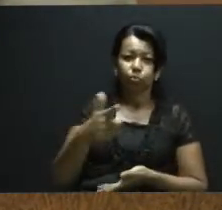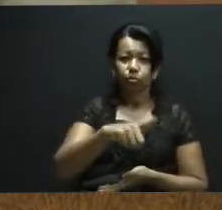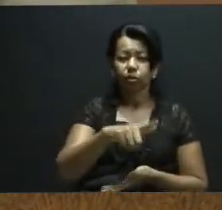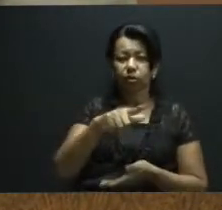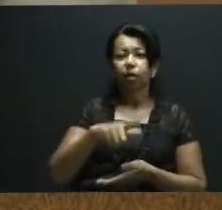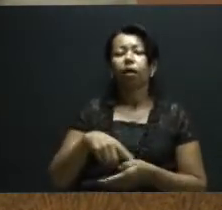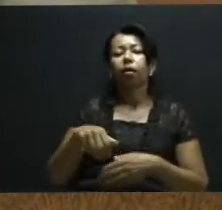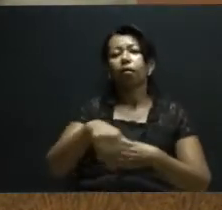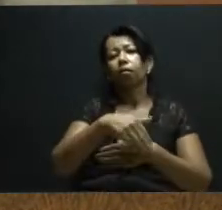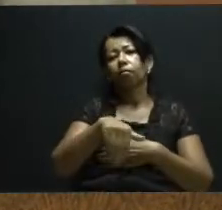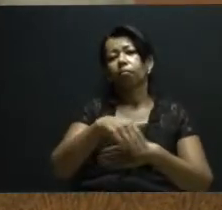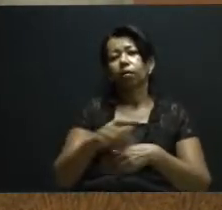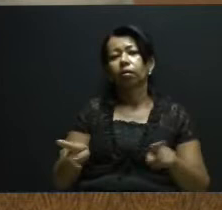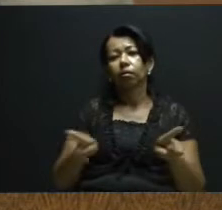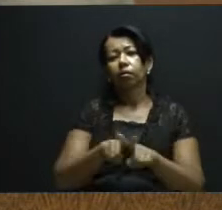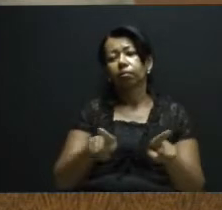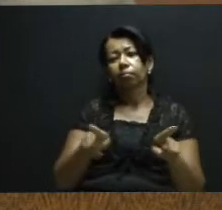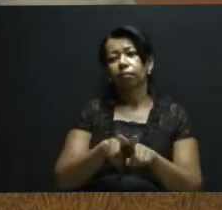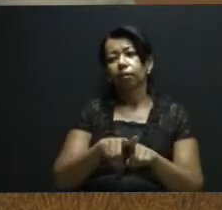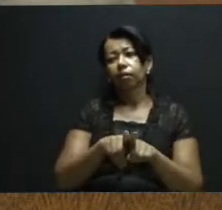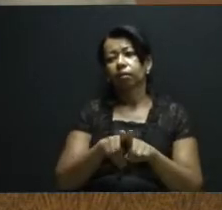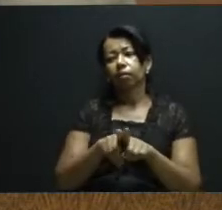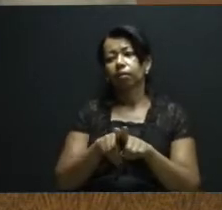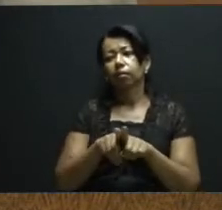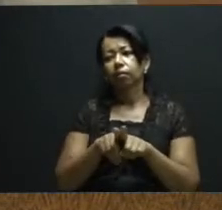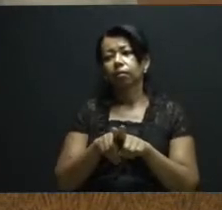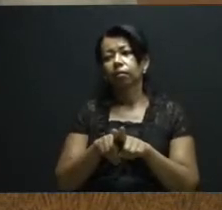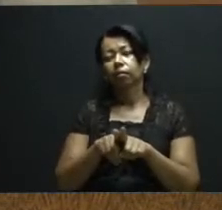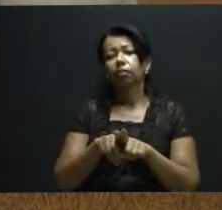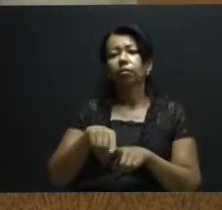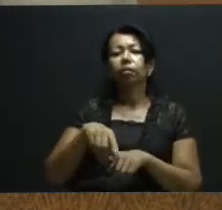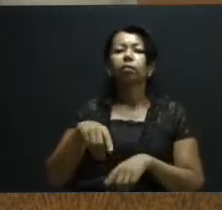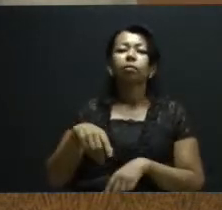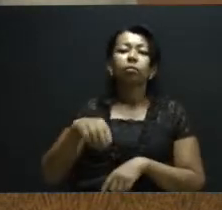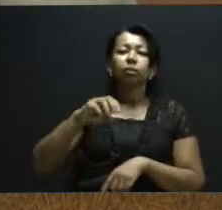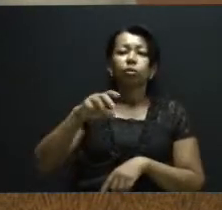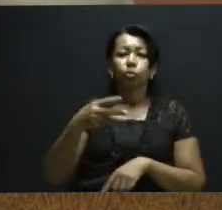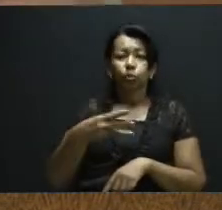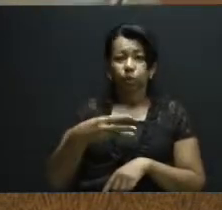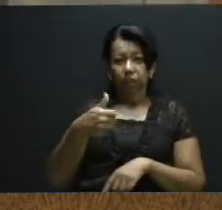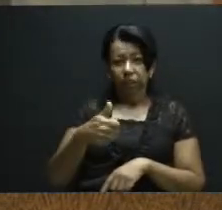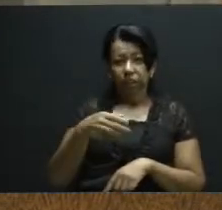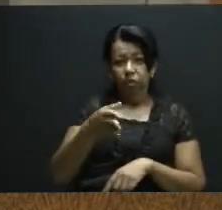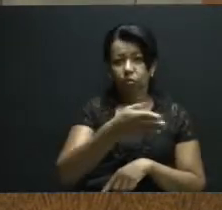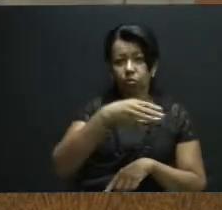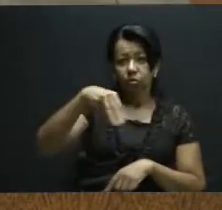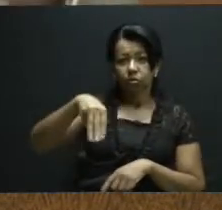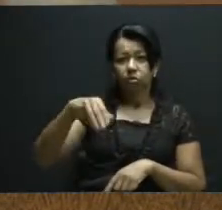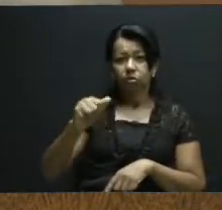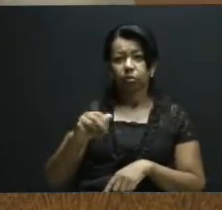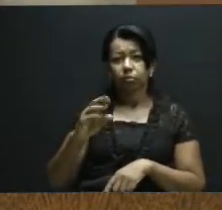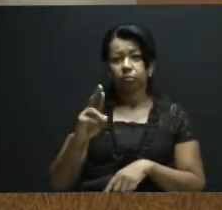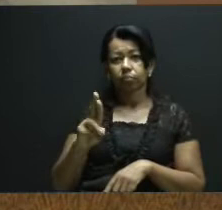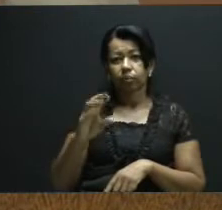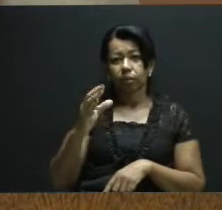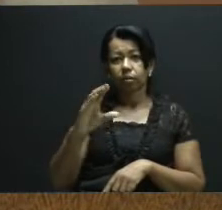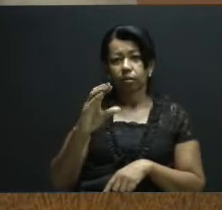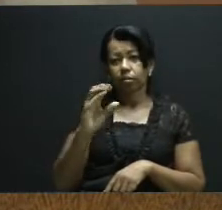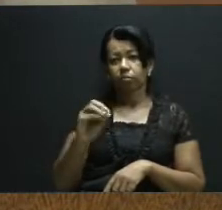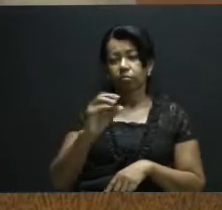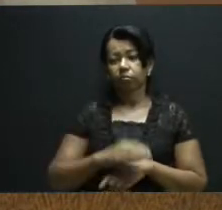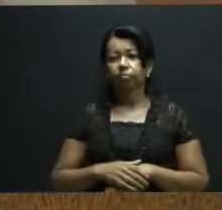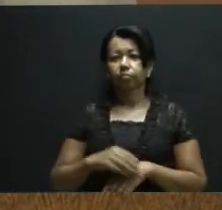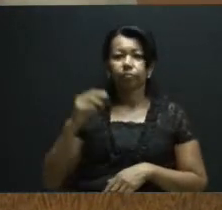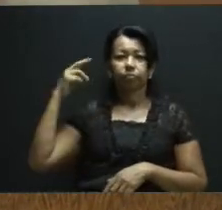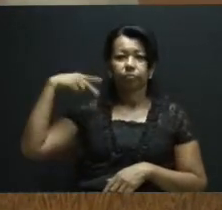avenida hoje então luís com a rua francisco cunha no jardim 31 de março também o vereador